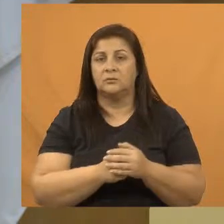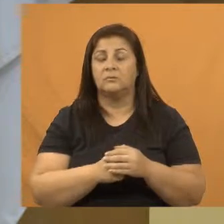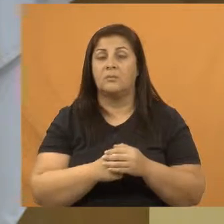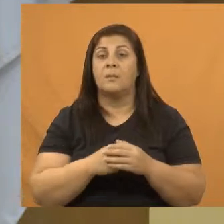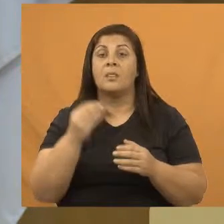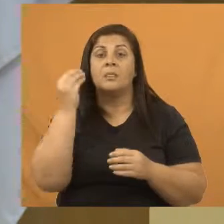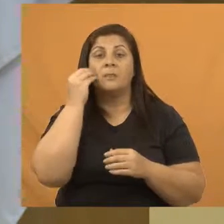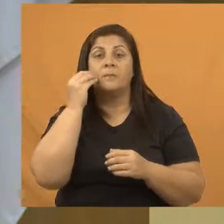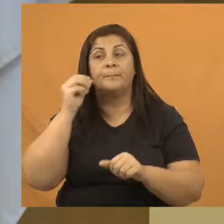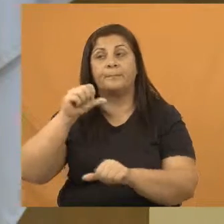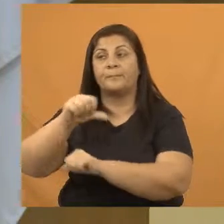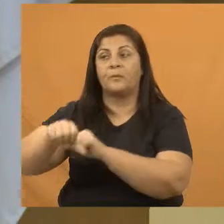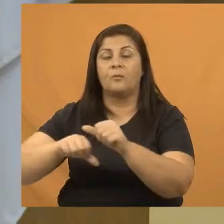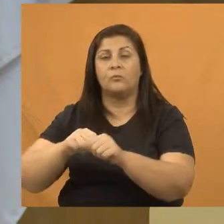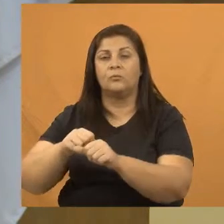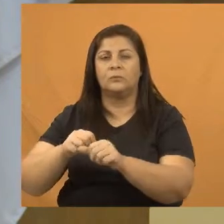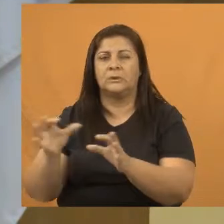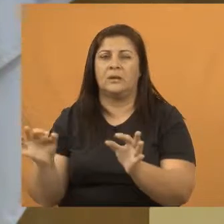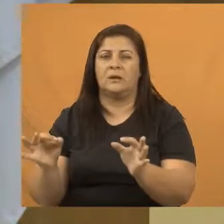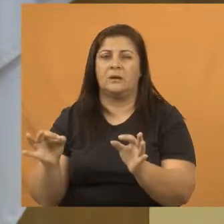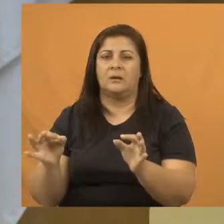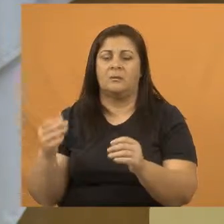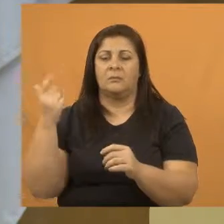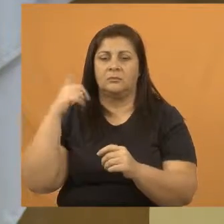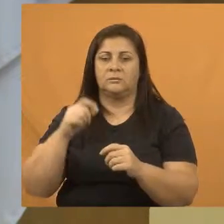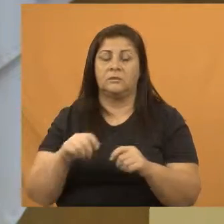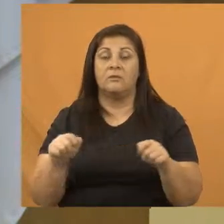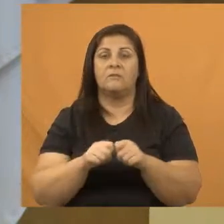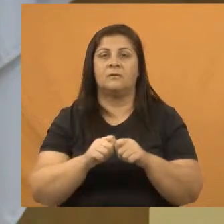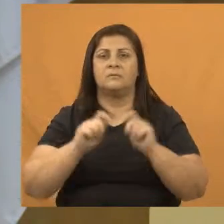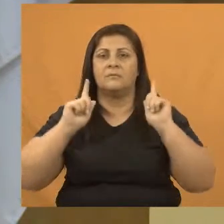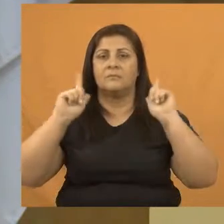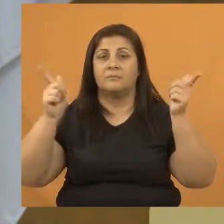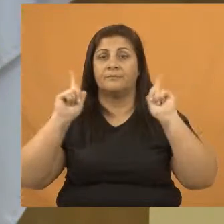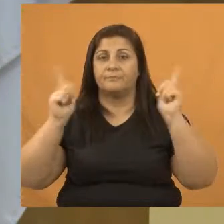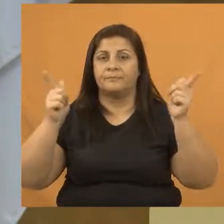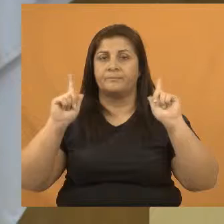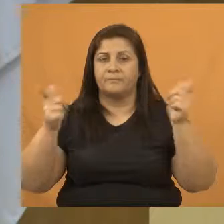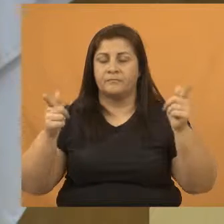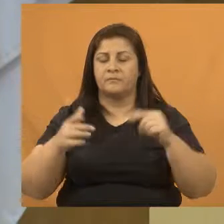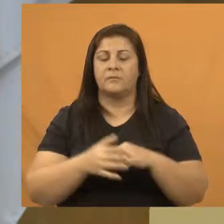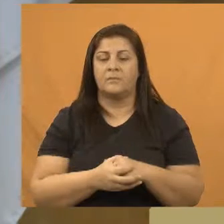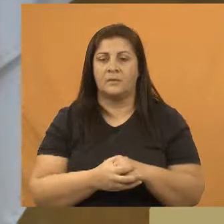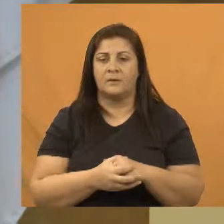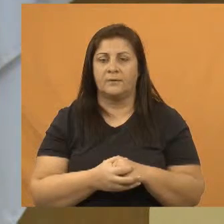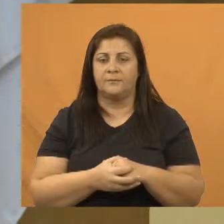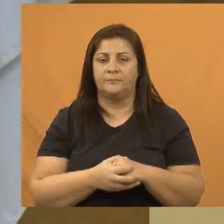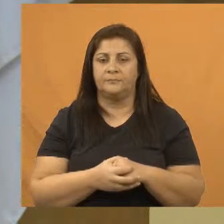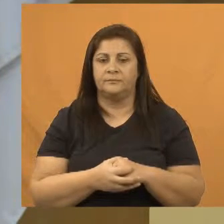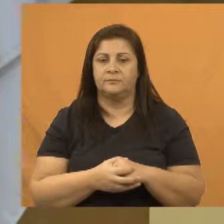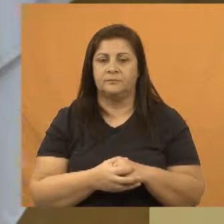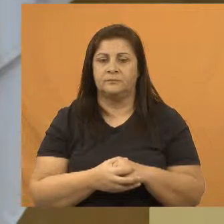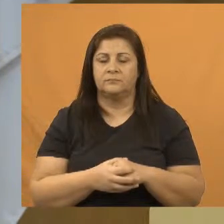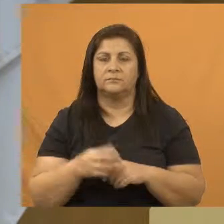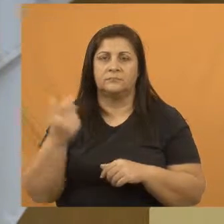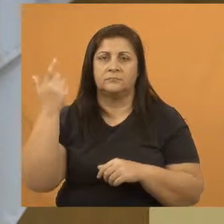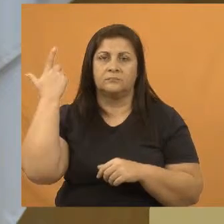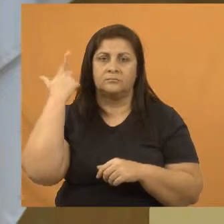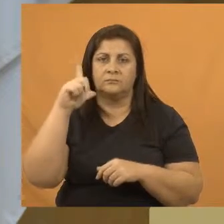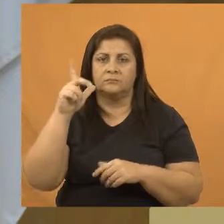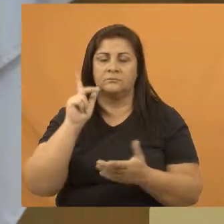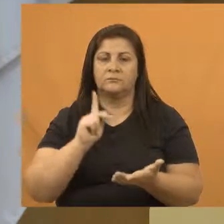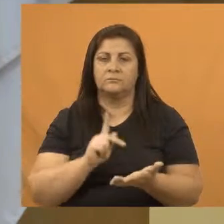Previdência, e entre outros ataques. É uma greve geral no nosso país. A construção de uma greve geral no nosso país, para que a gente consiga, de